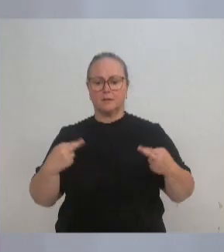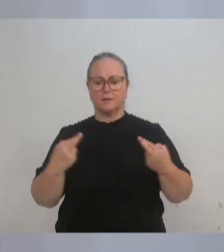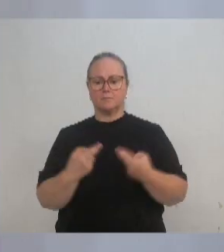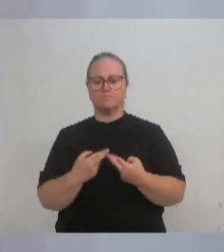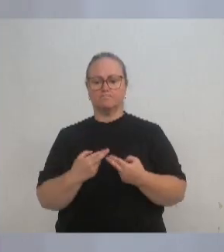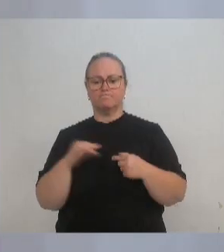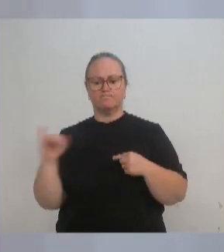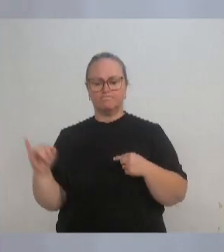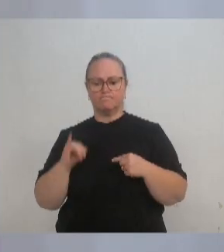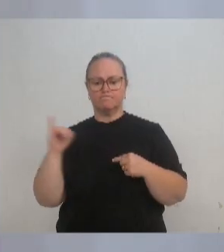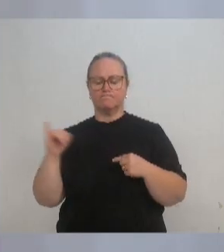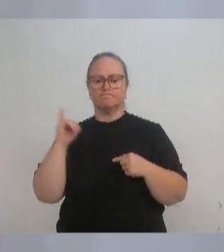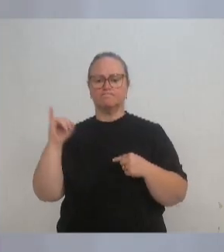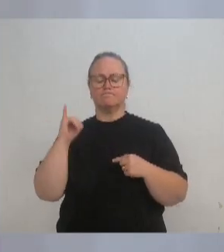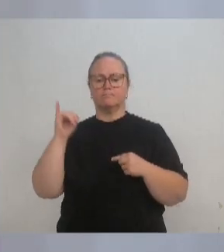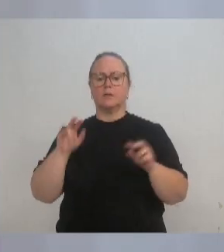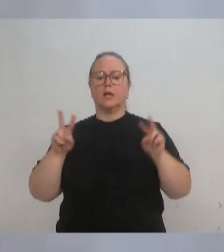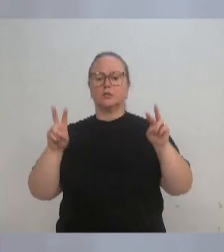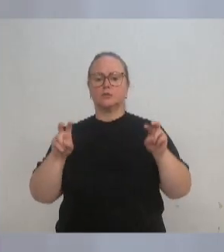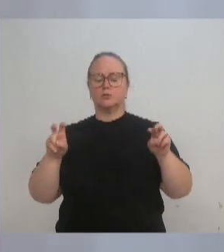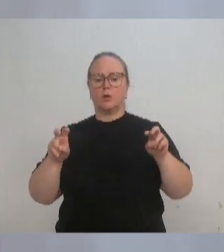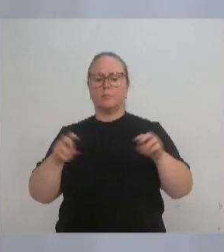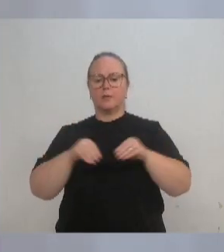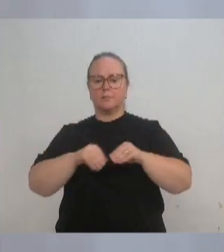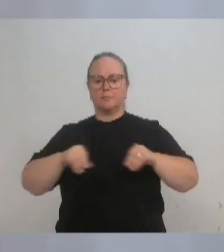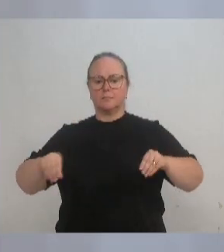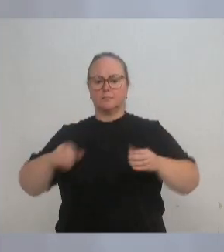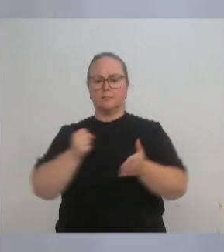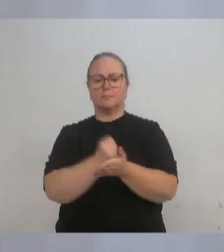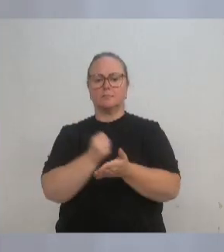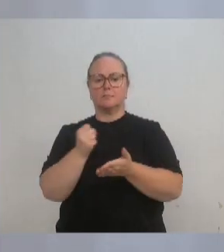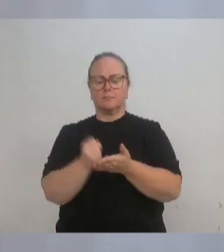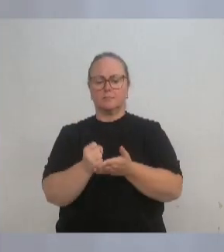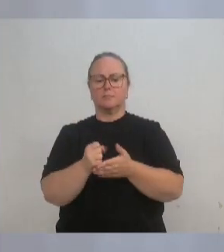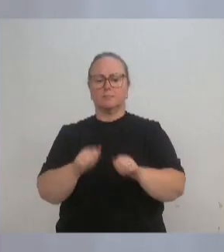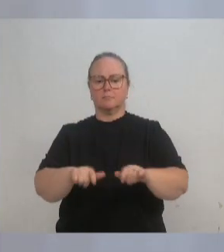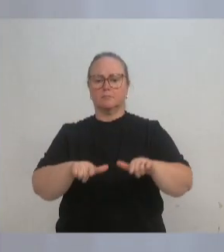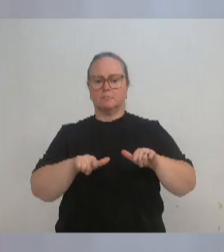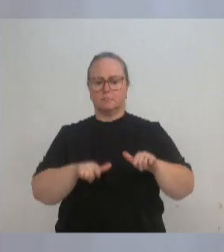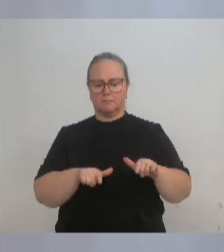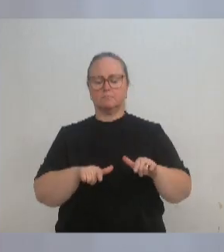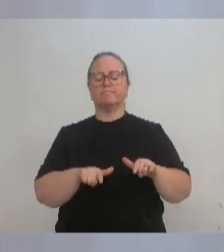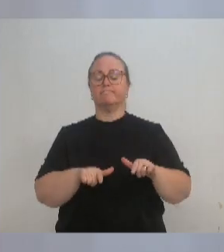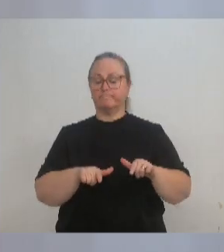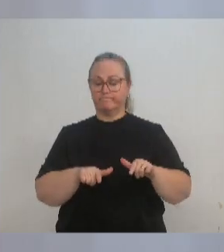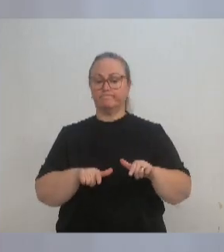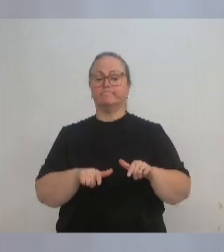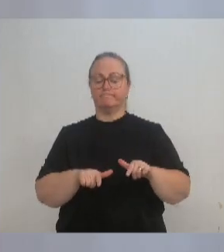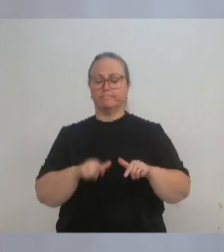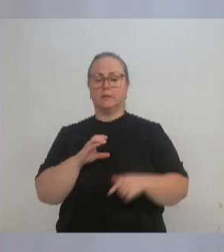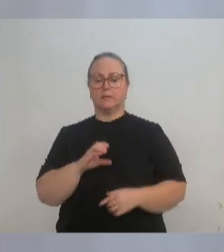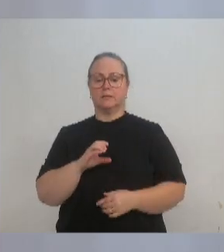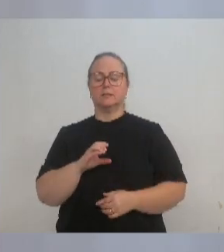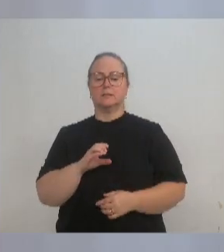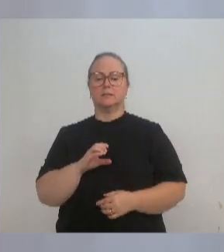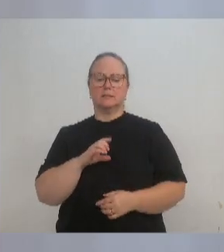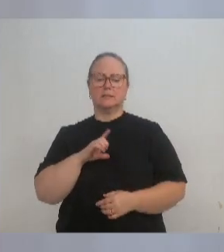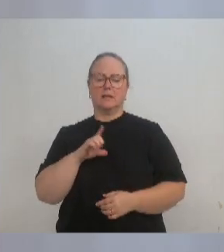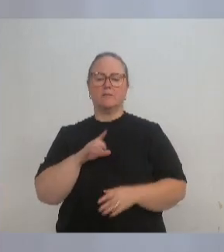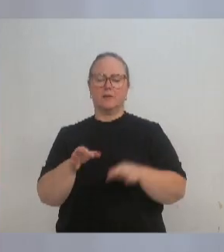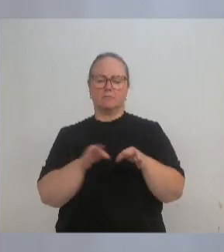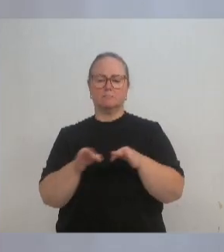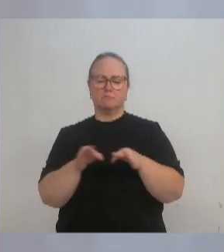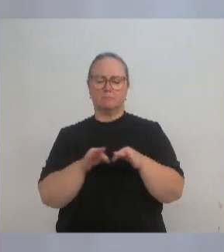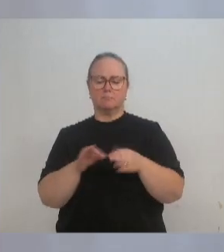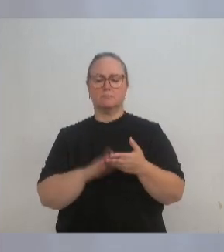importante da regularização fundiária da comissão temporária desta casa, onde podemos tratar de um assunto